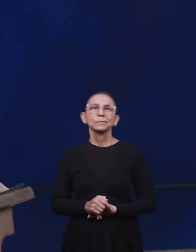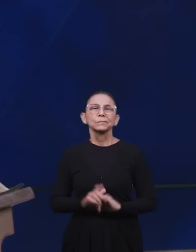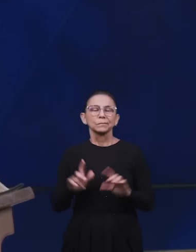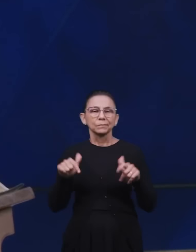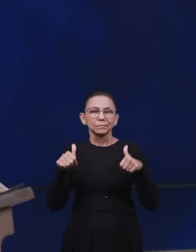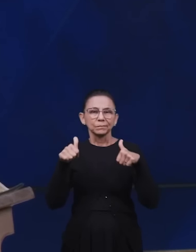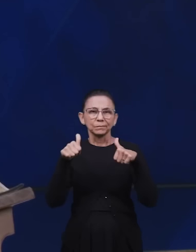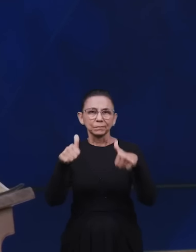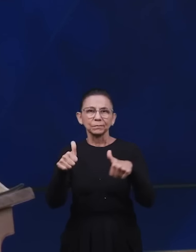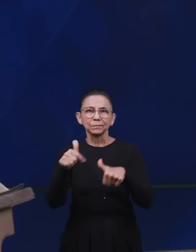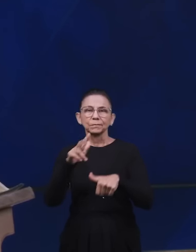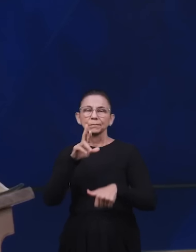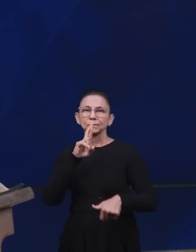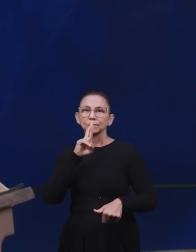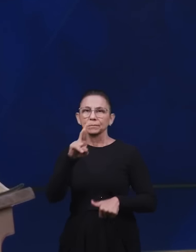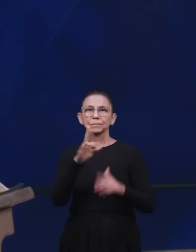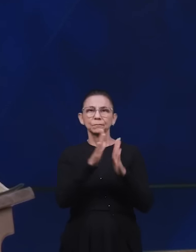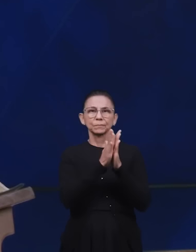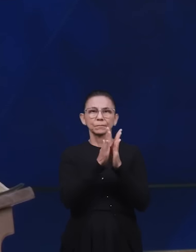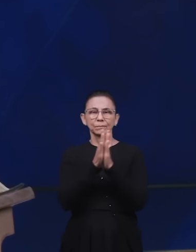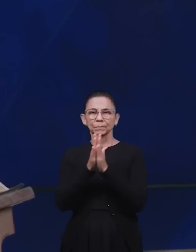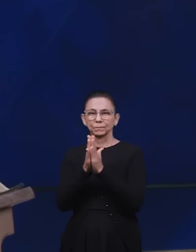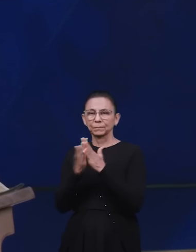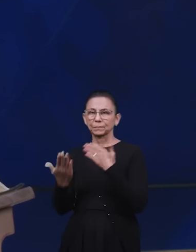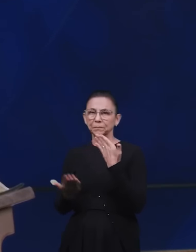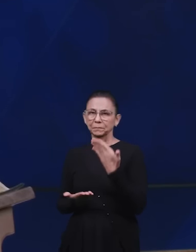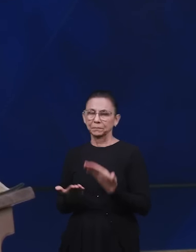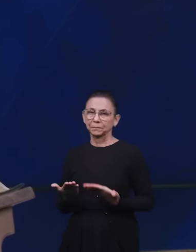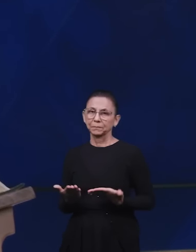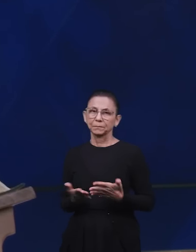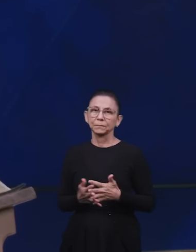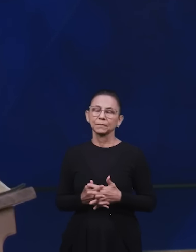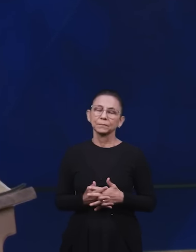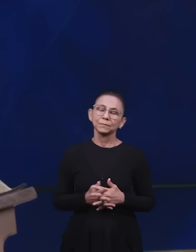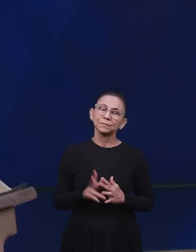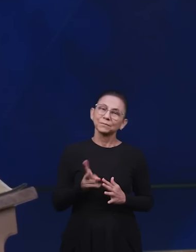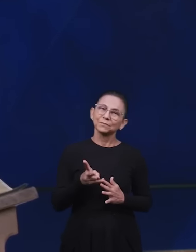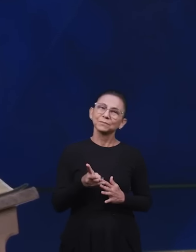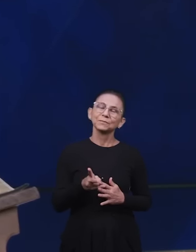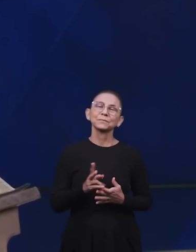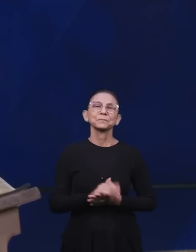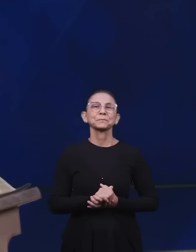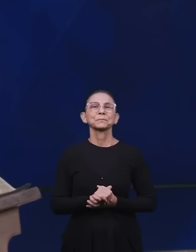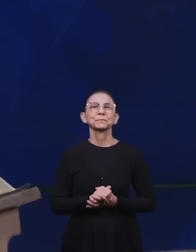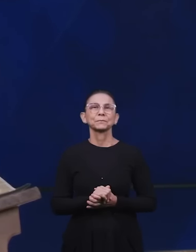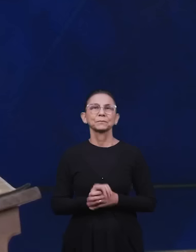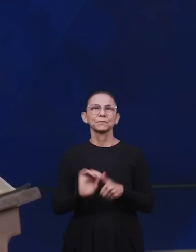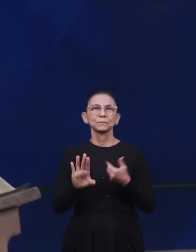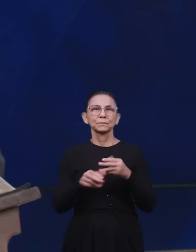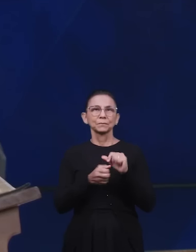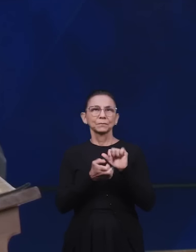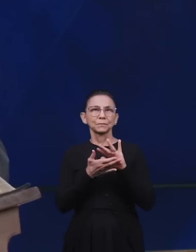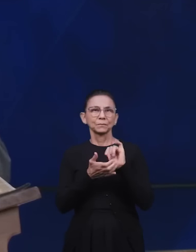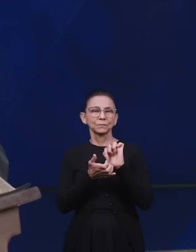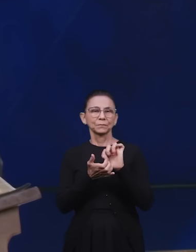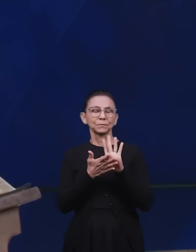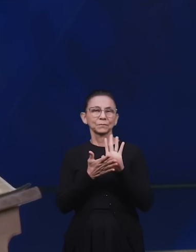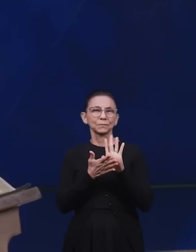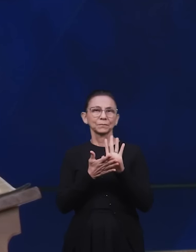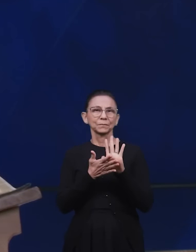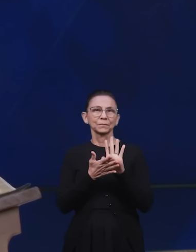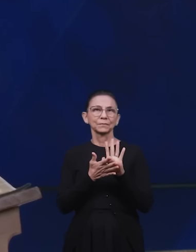se manifesta aos seus servos. Por isso nós vamos ainda louvar ao Senhor, com mais um louvor na